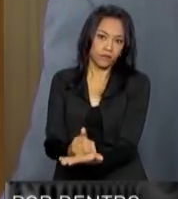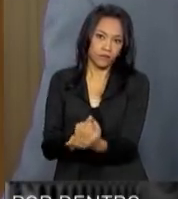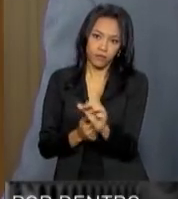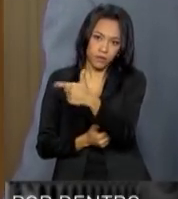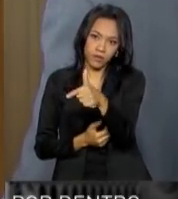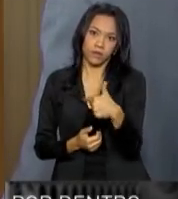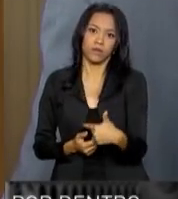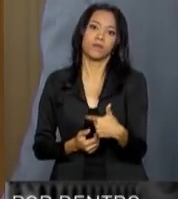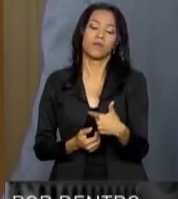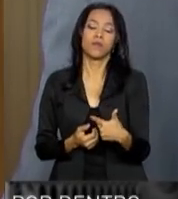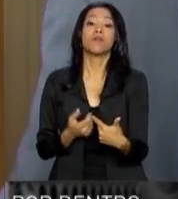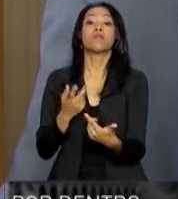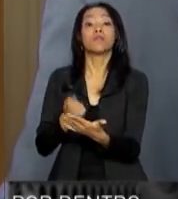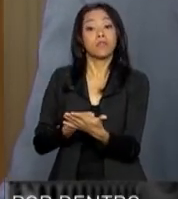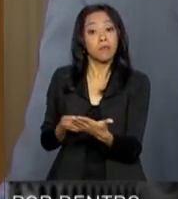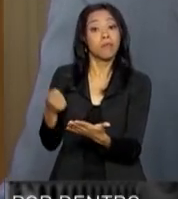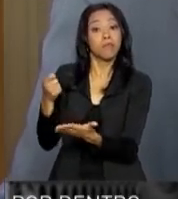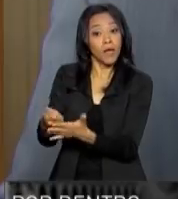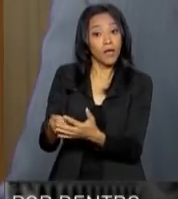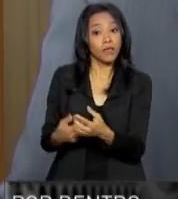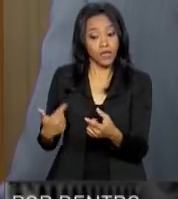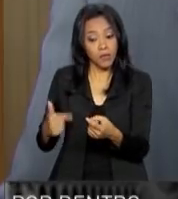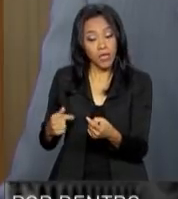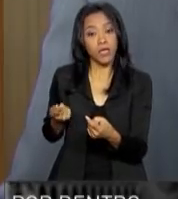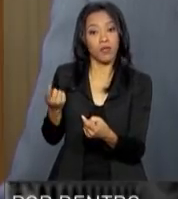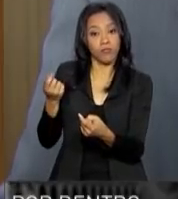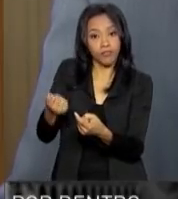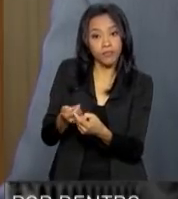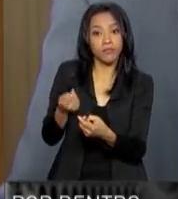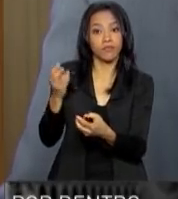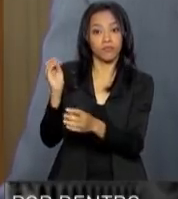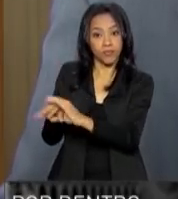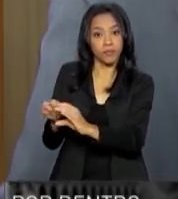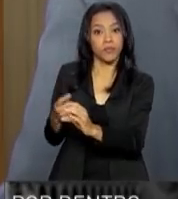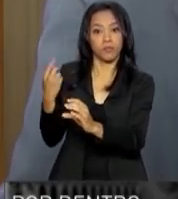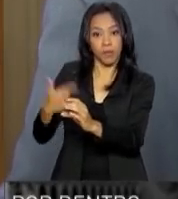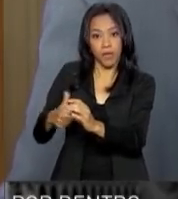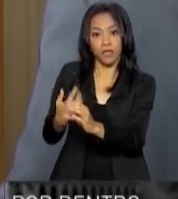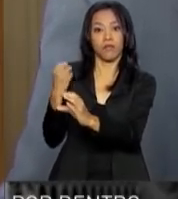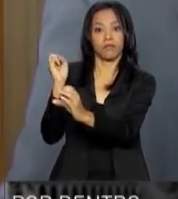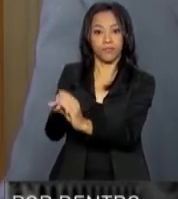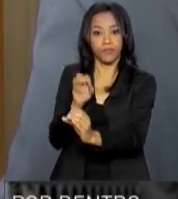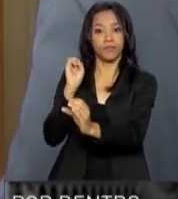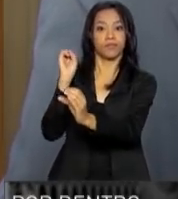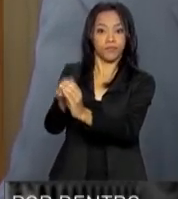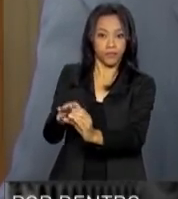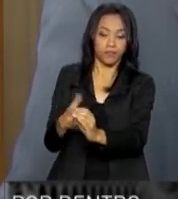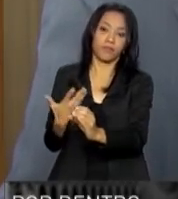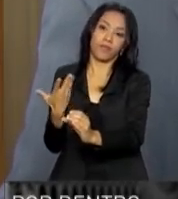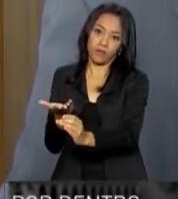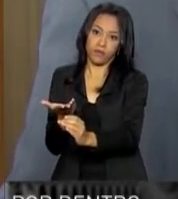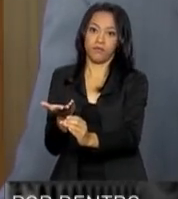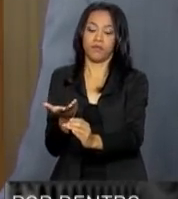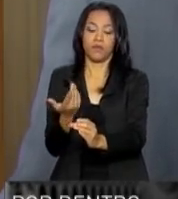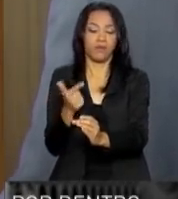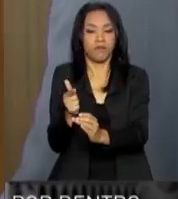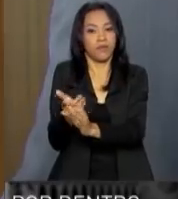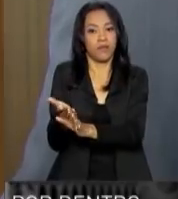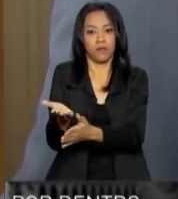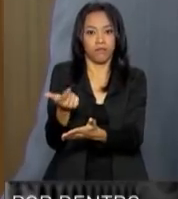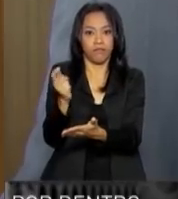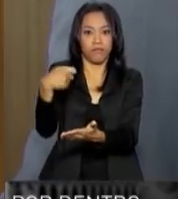normalmente junto com o que você está trabalhando logo o não é não existe adiantamento de aposentadoria